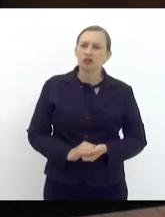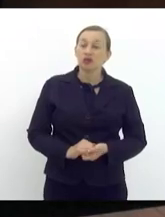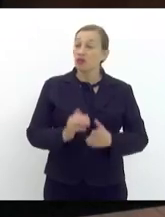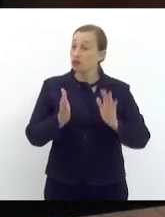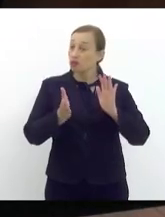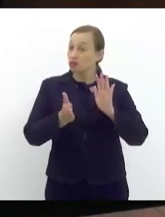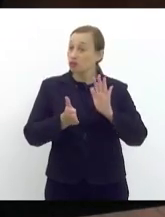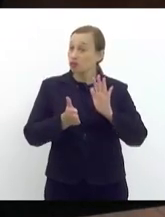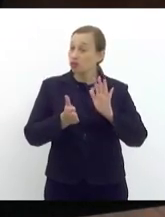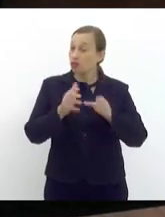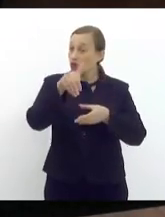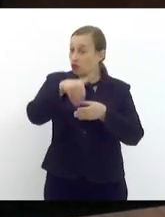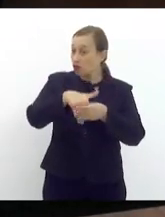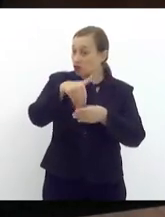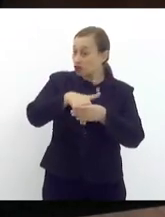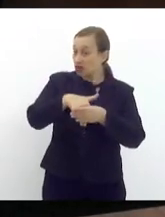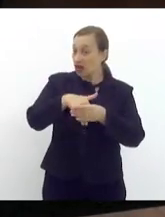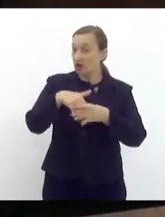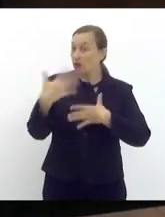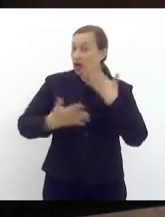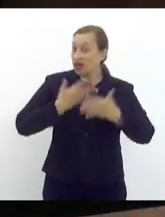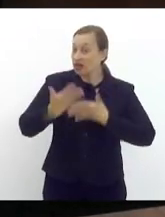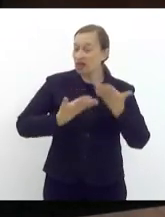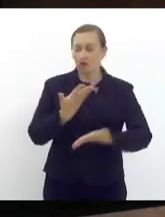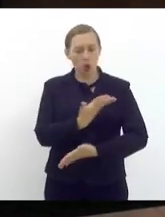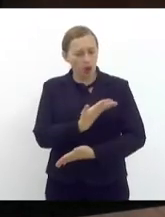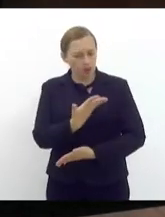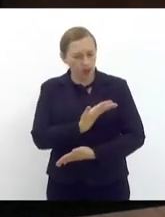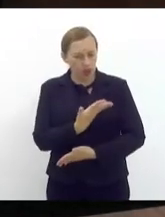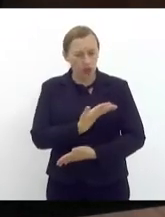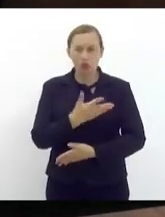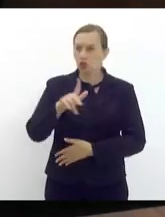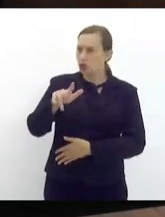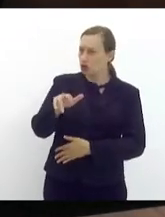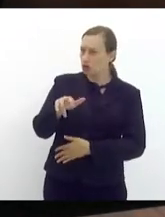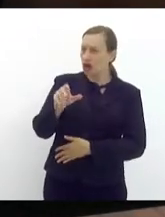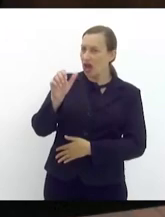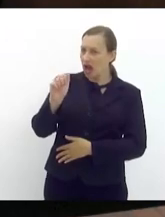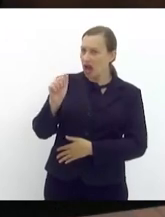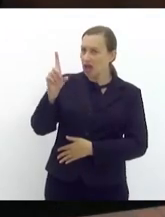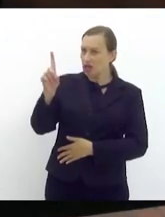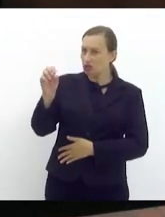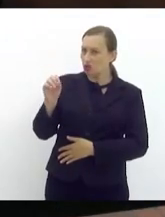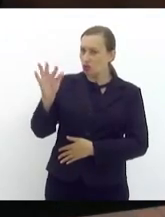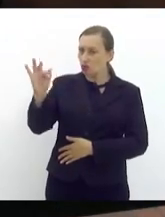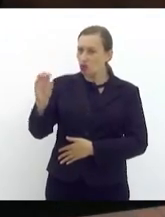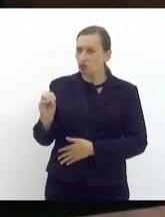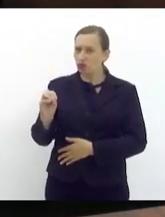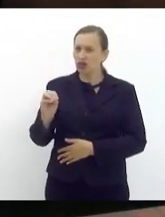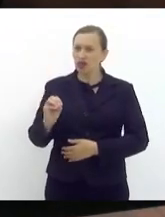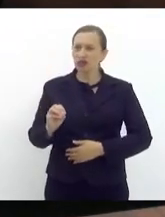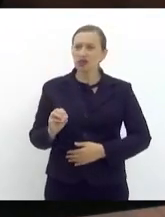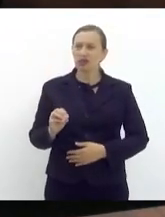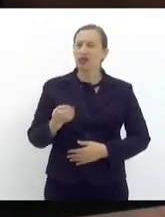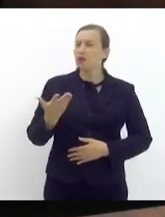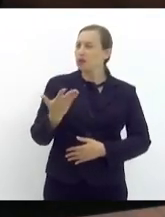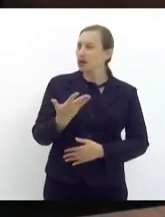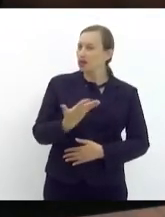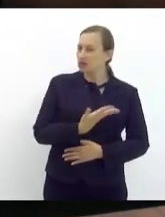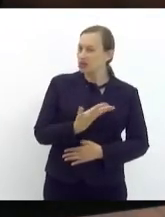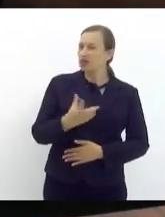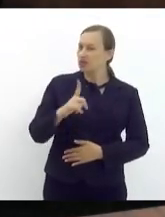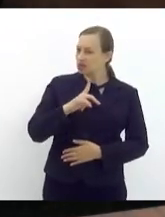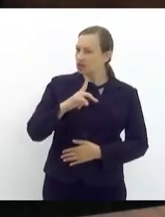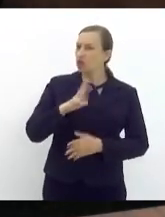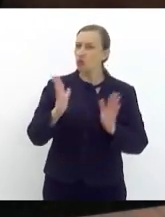louvor ao querido amigo, irmão Adolfo Konder, não só pela amizade que hoje tenho